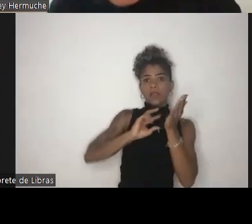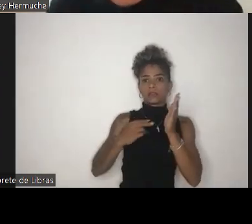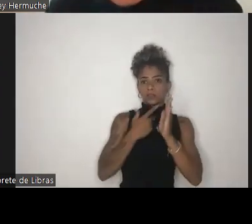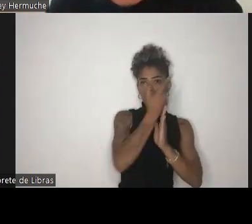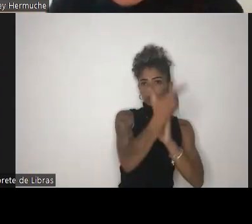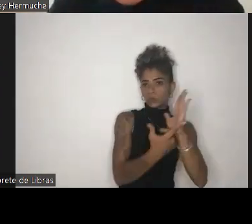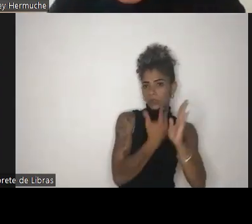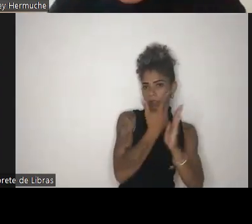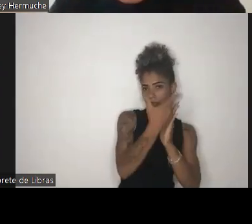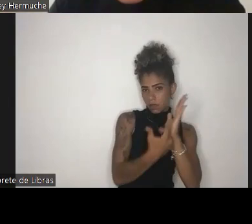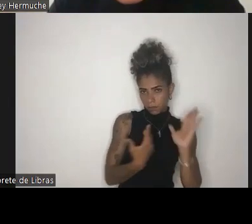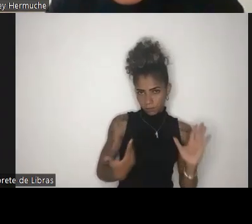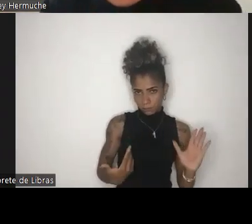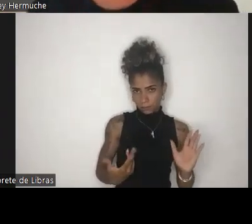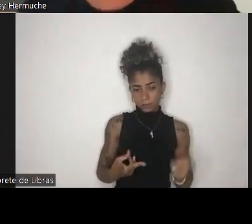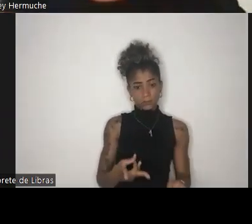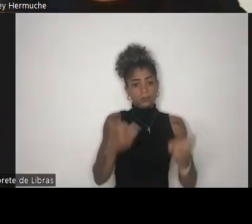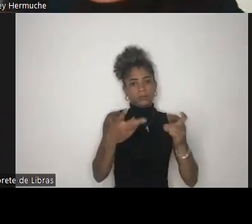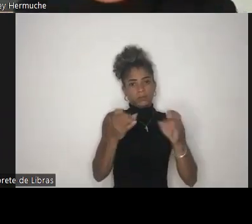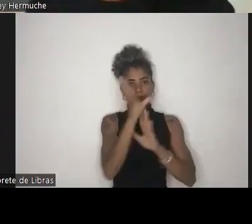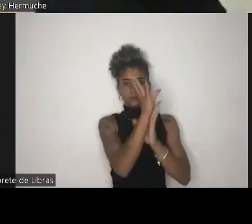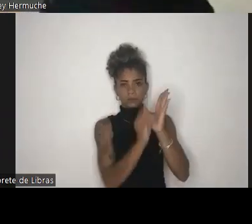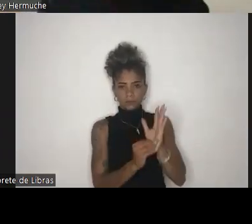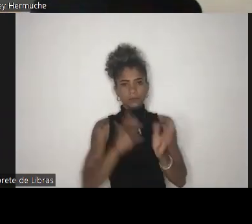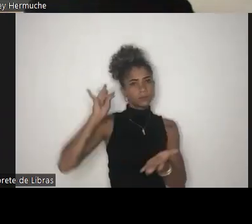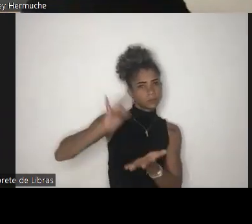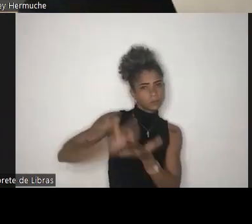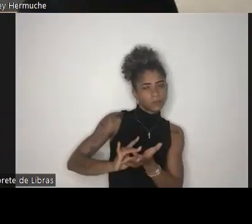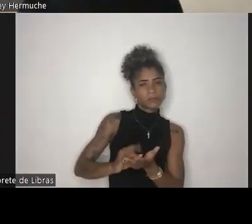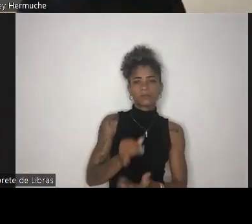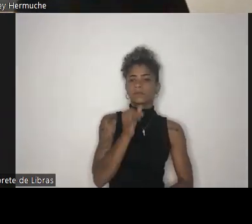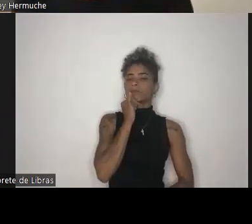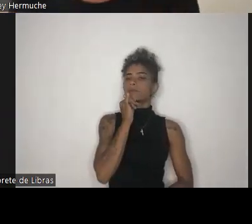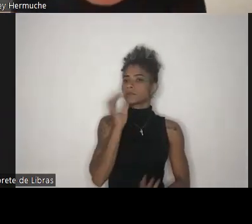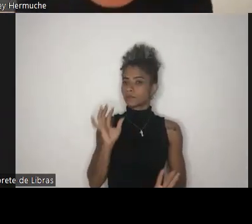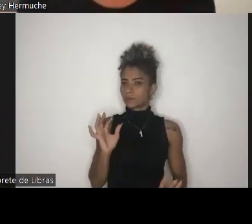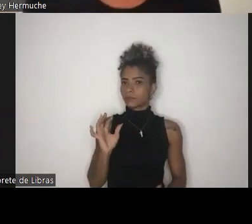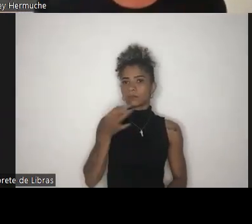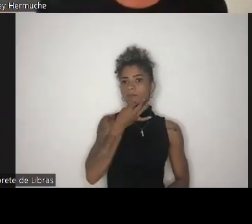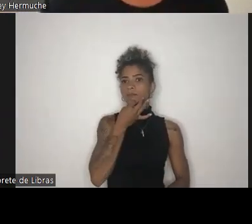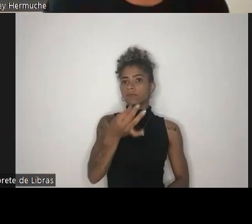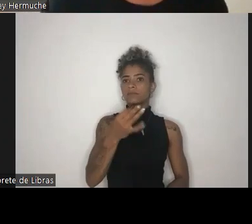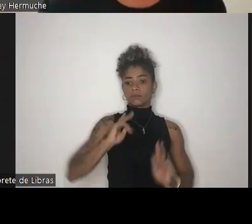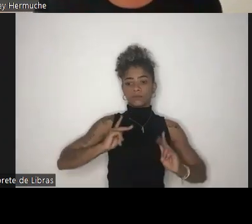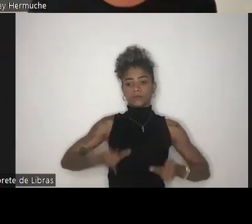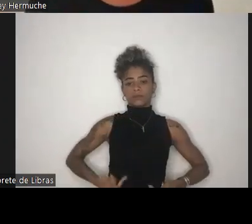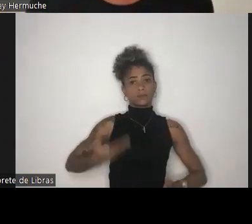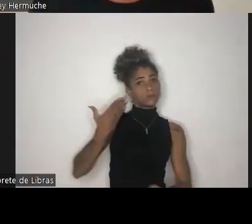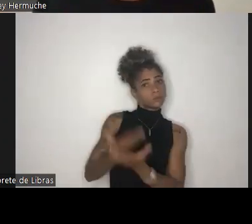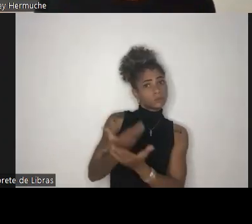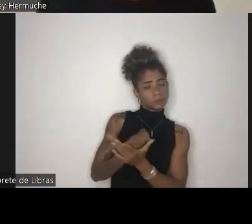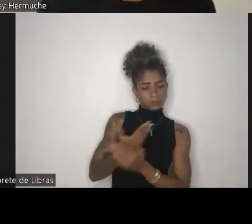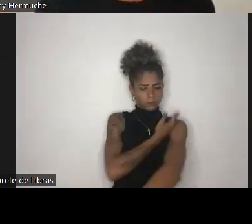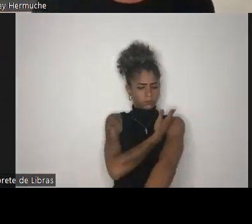são percepções de de conteúdos né que colocam por exemplo na visão do ser humano o estudo comportamental